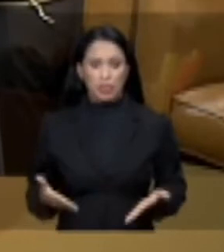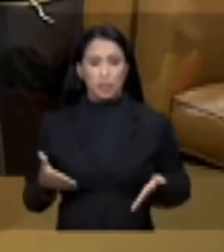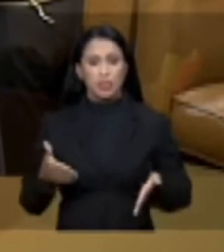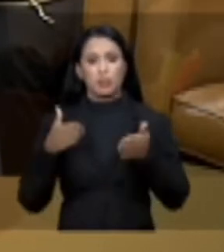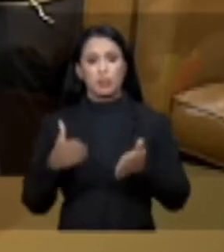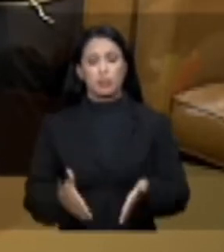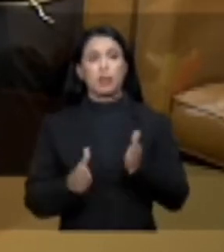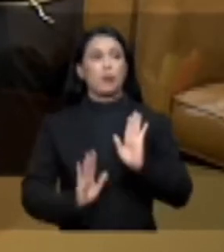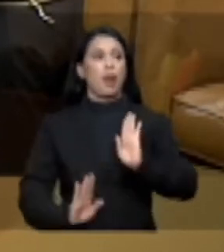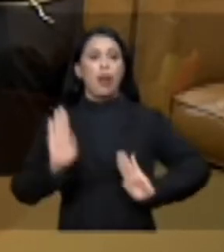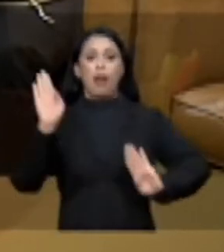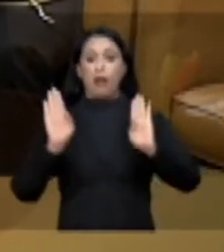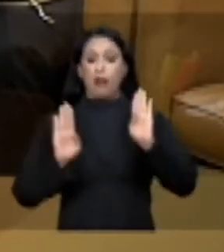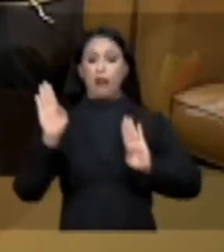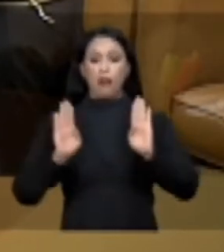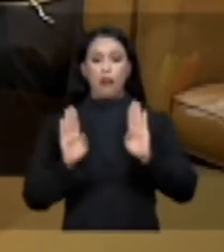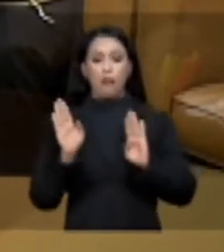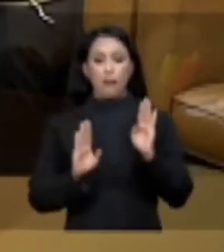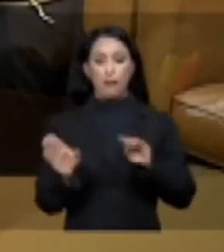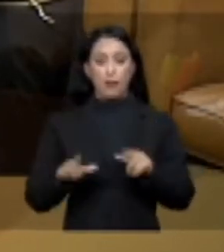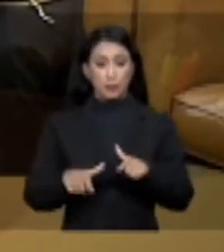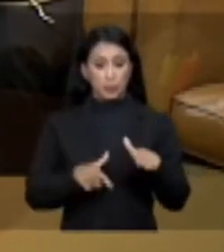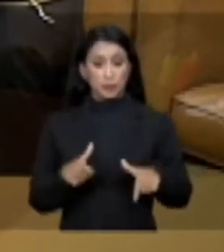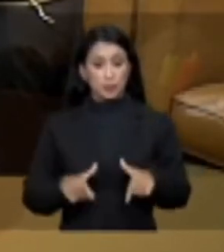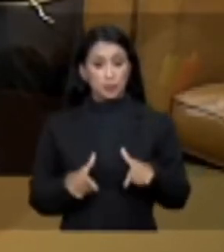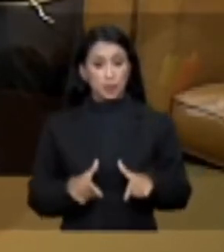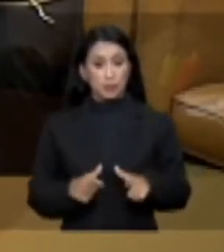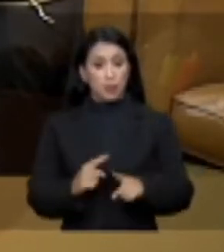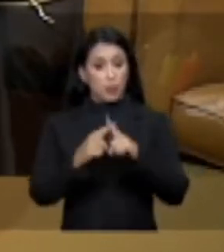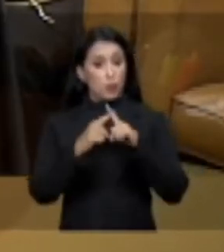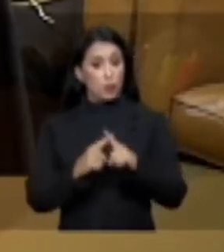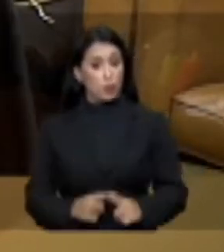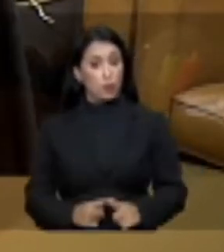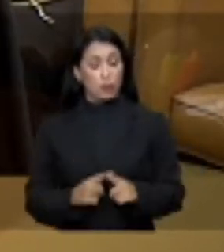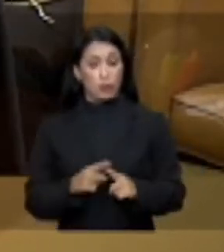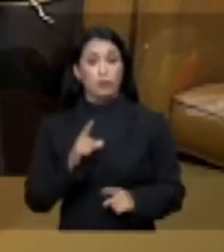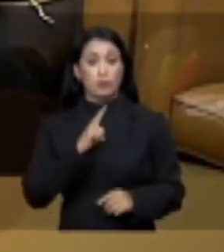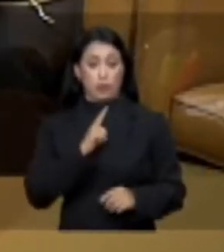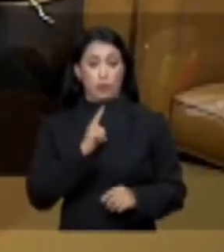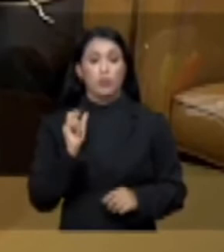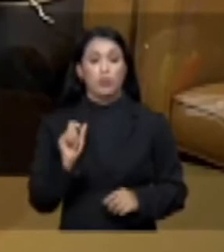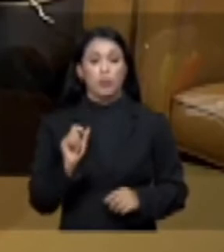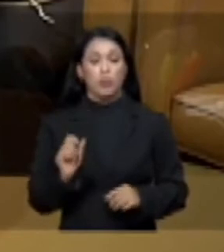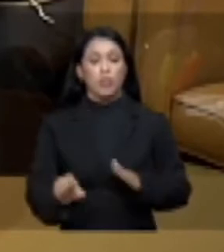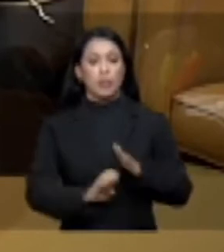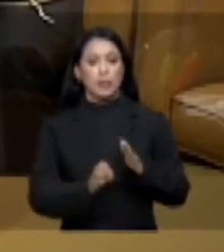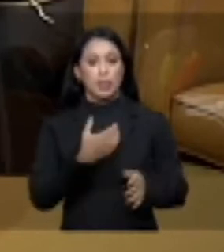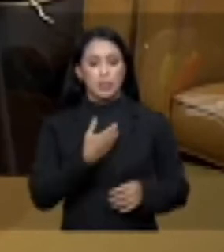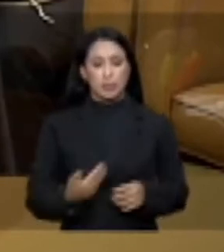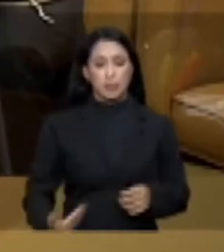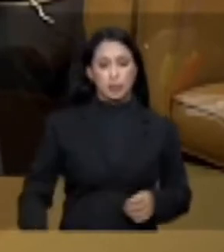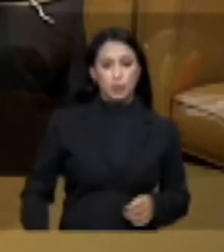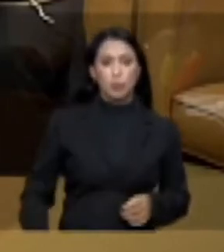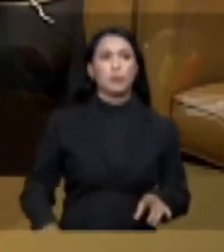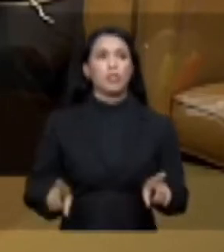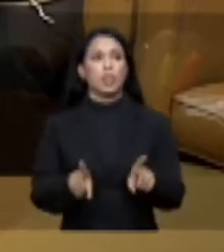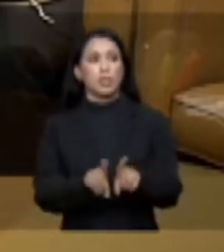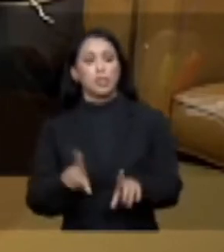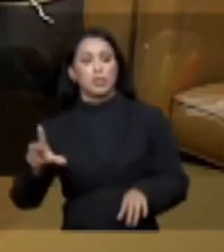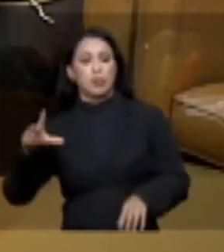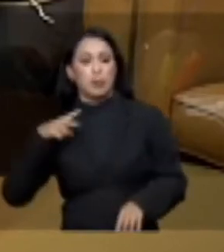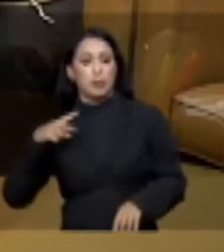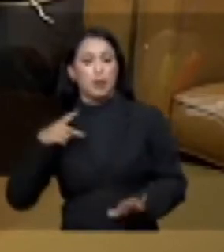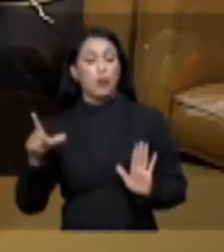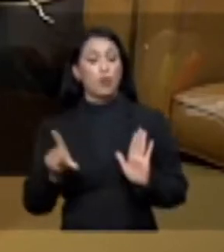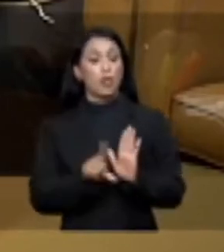procedimentos licitatórios para a prestação de serviços. Elas vão concorrer em igualdade de condições. empresas públicas e empresas privadas. O que a